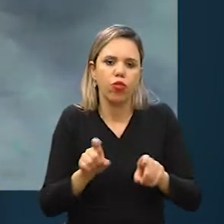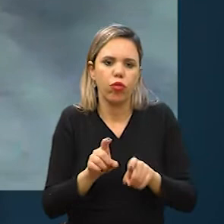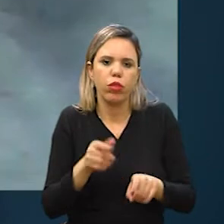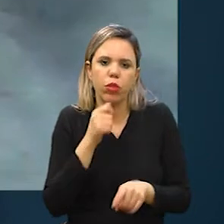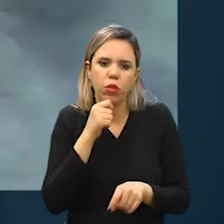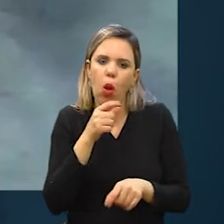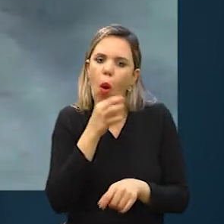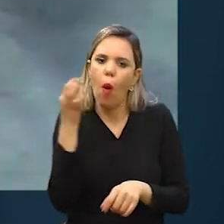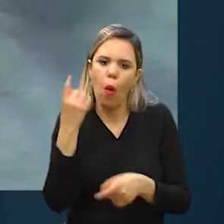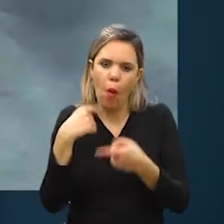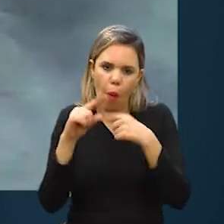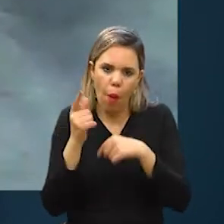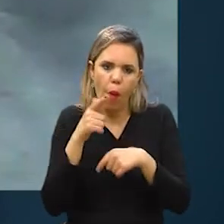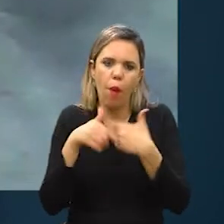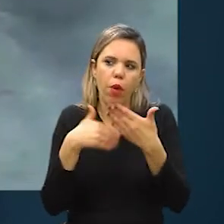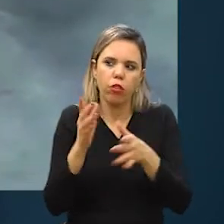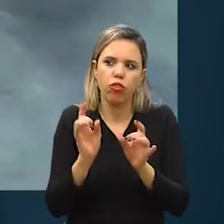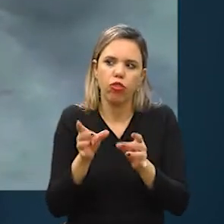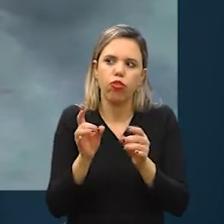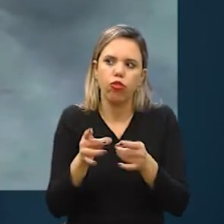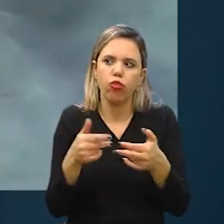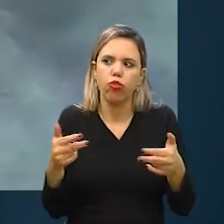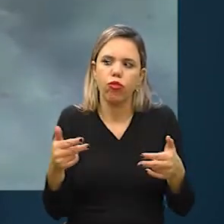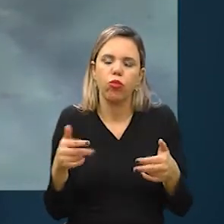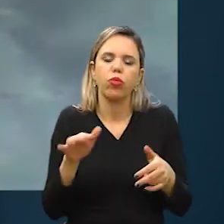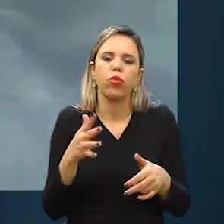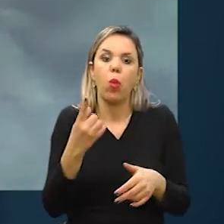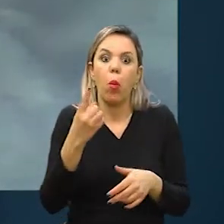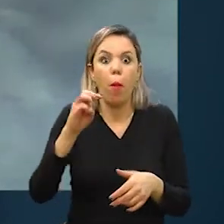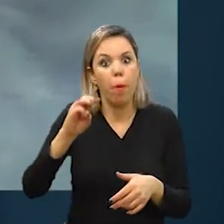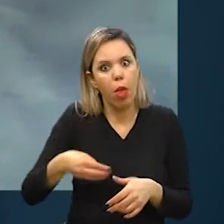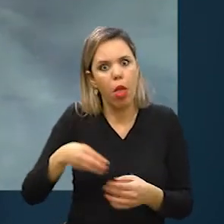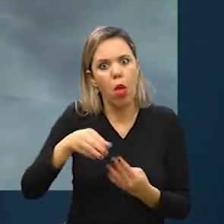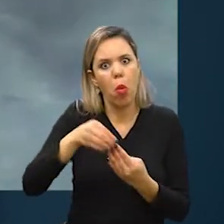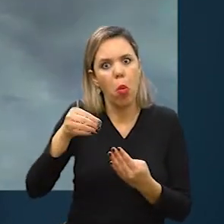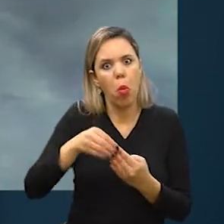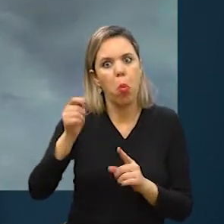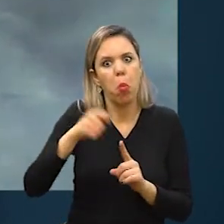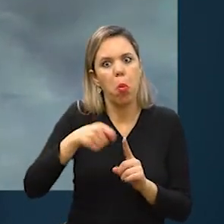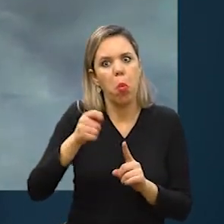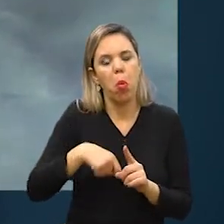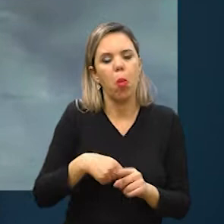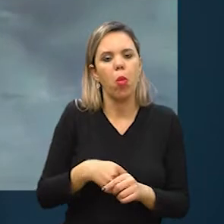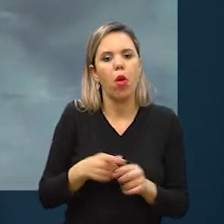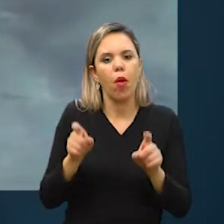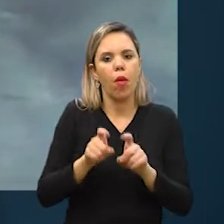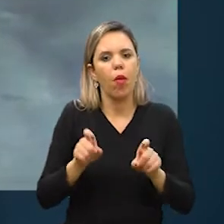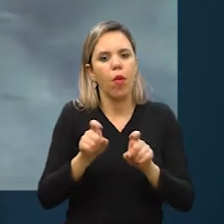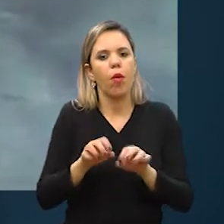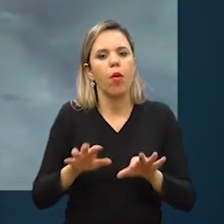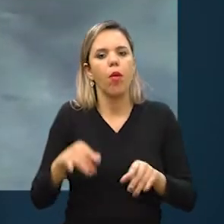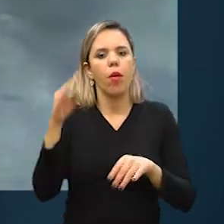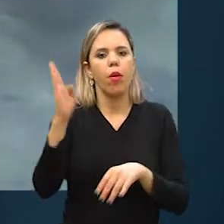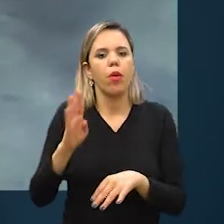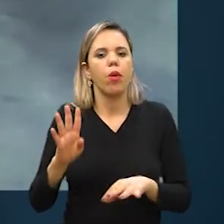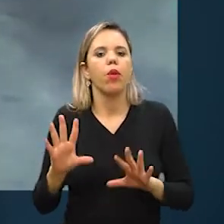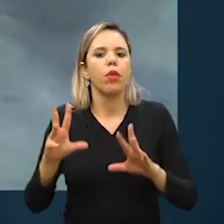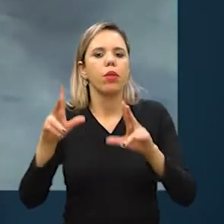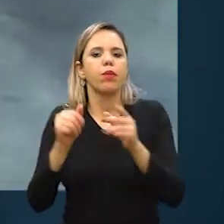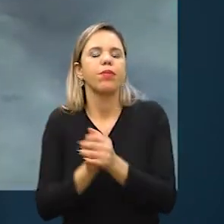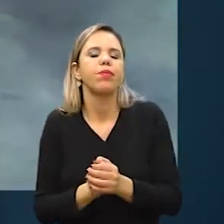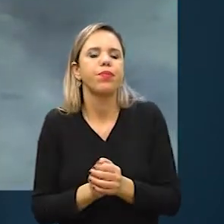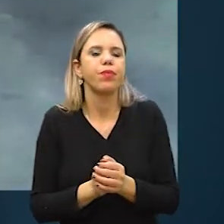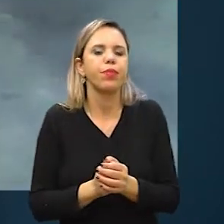sinal estava indo muito bem. Eu já vendia uma média de $1 milhão por mês em computadores para o Brasil